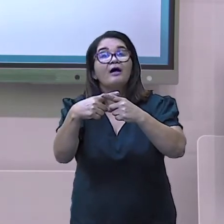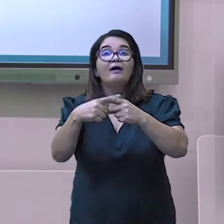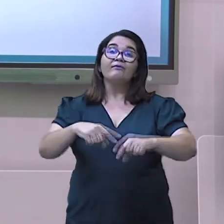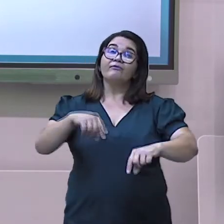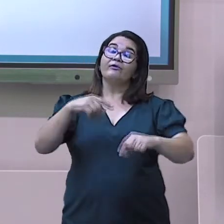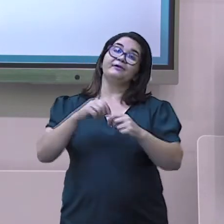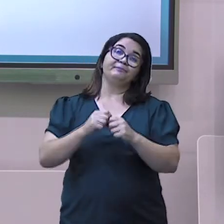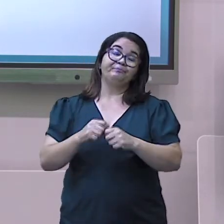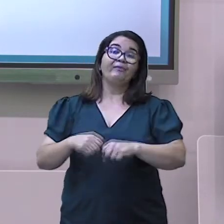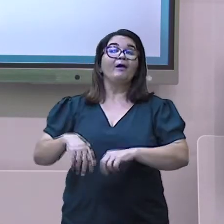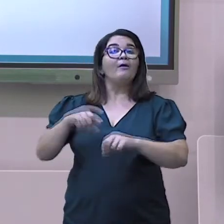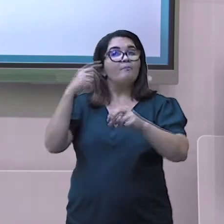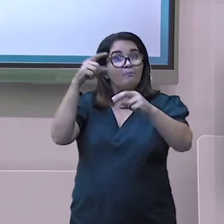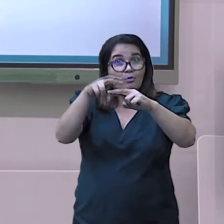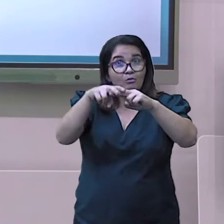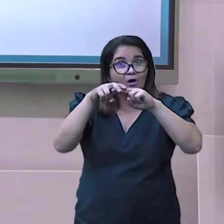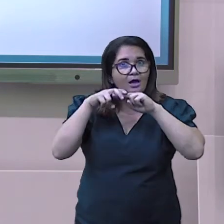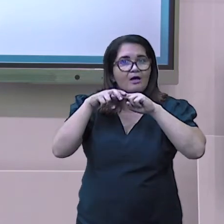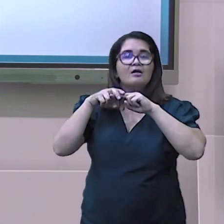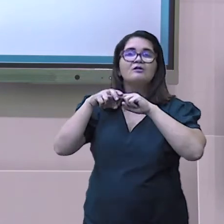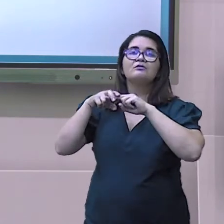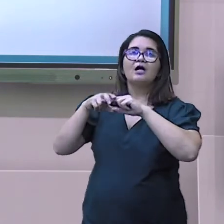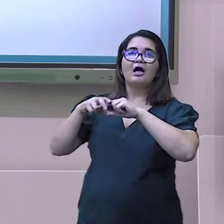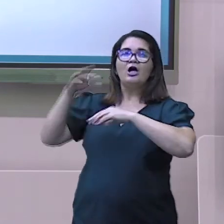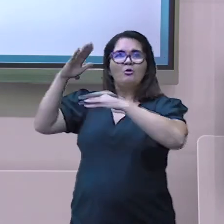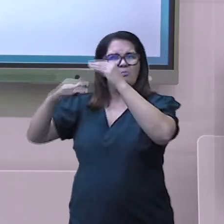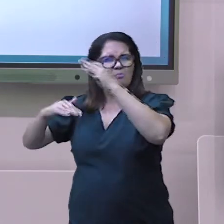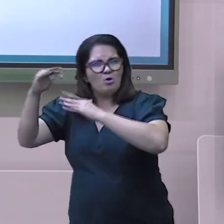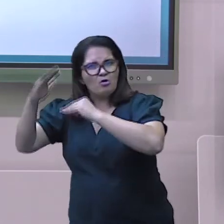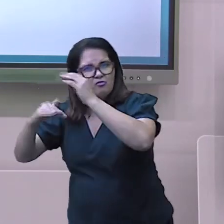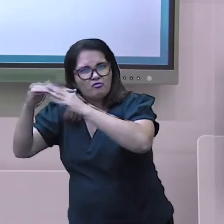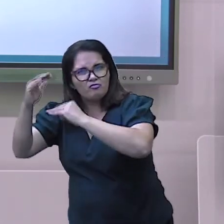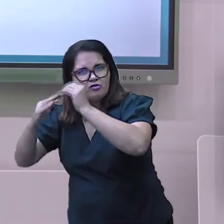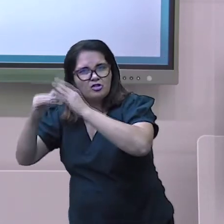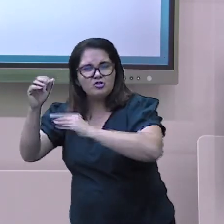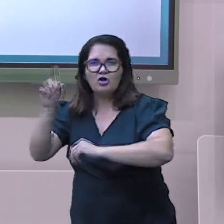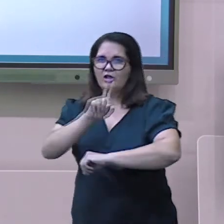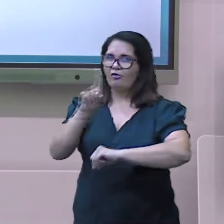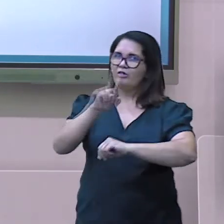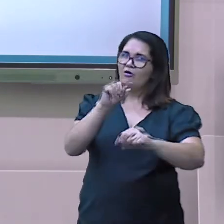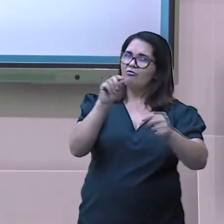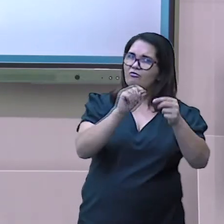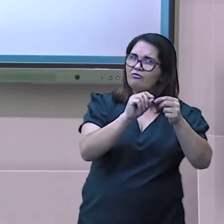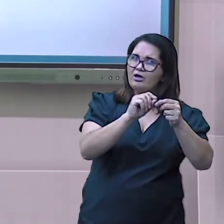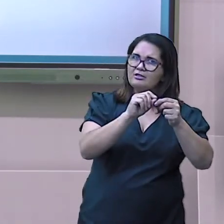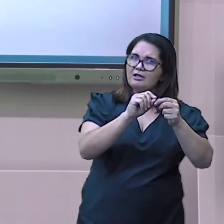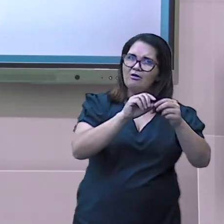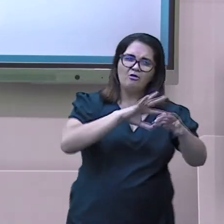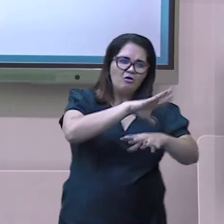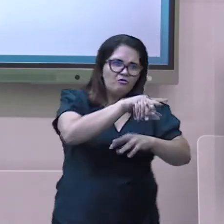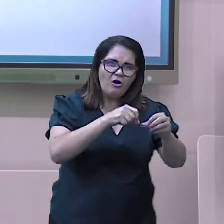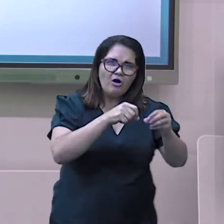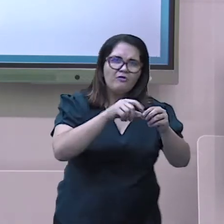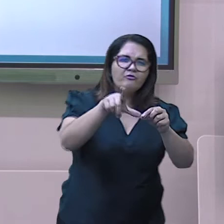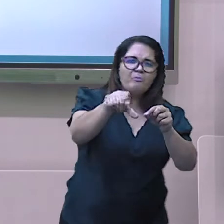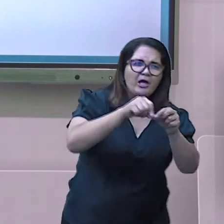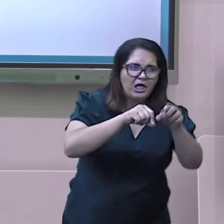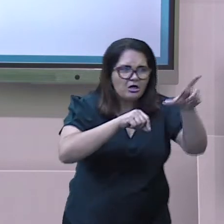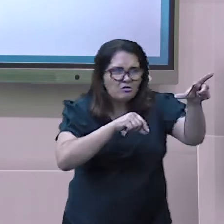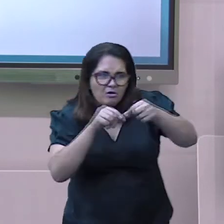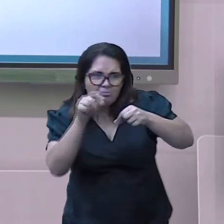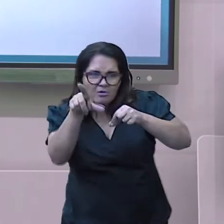um profissional adequado, fazendo aqui a famosa gambiarra, juntando fios